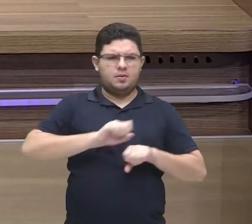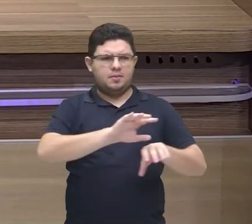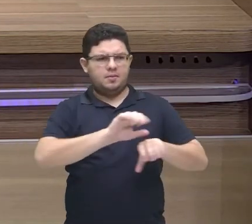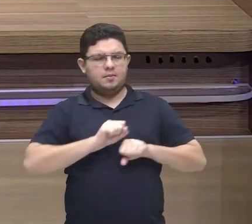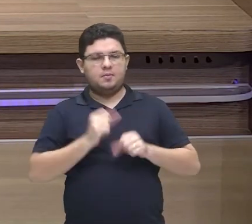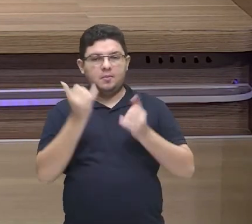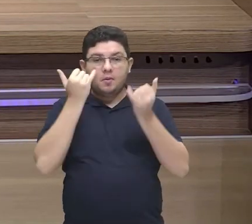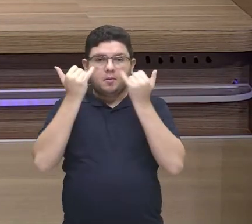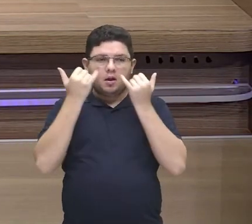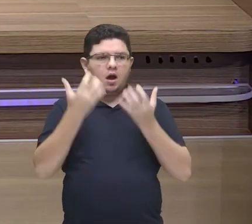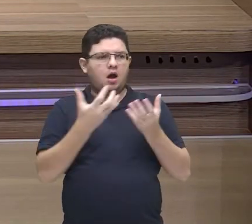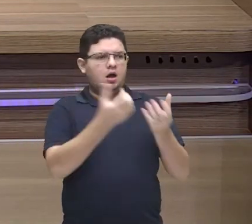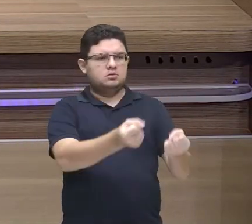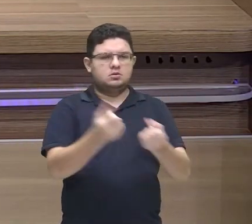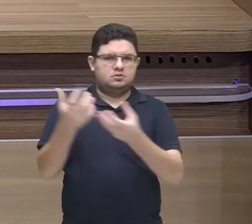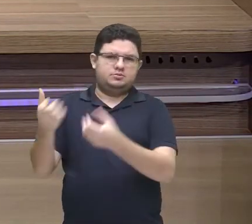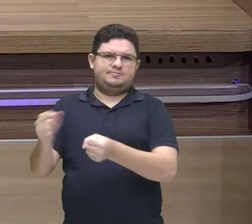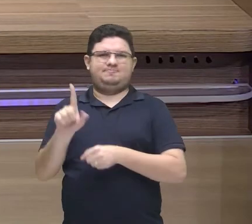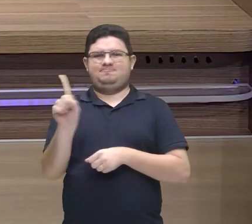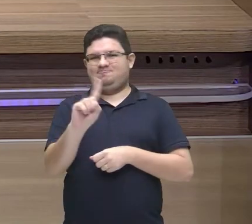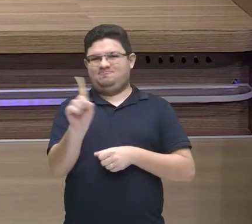exemplo, esse caso que a professora colocou.